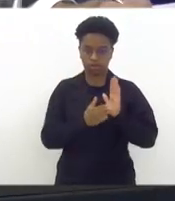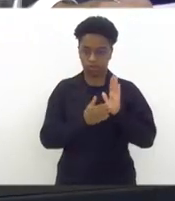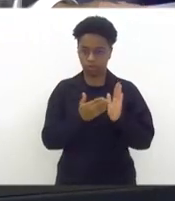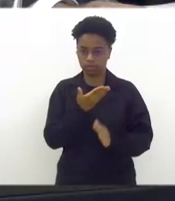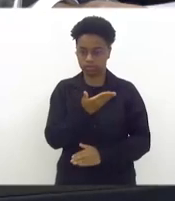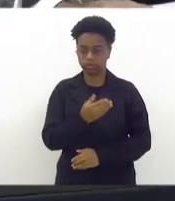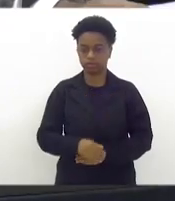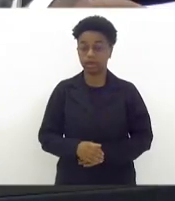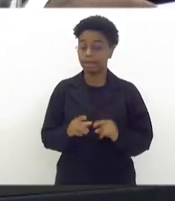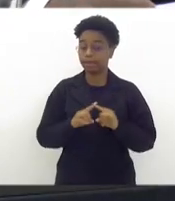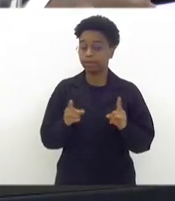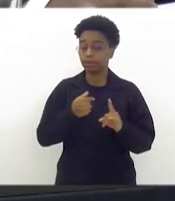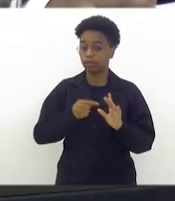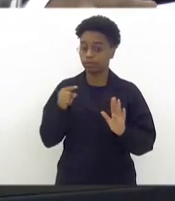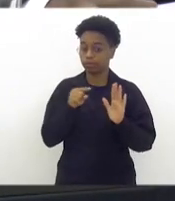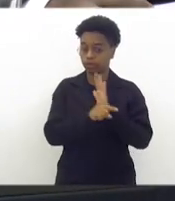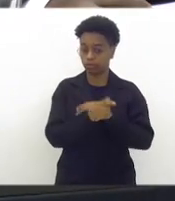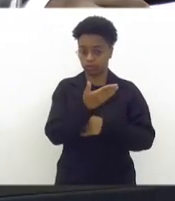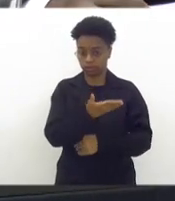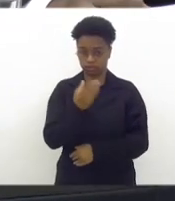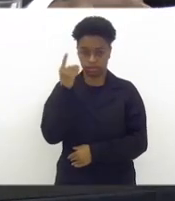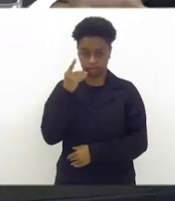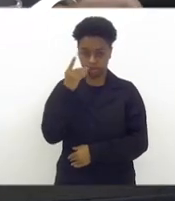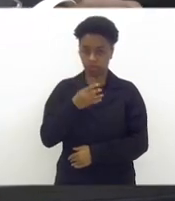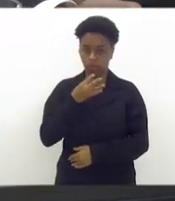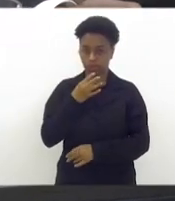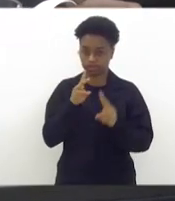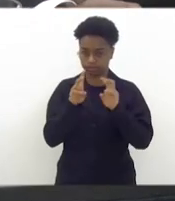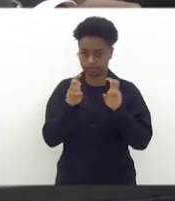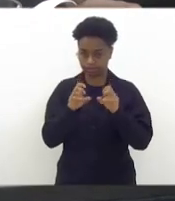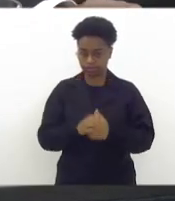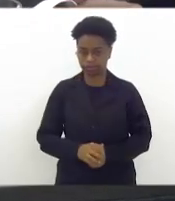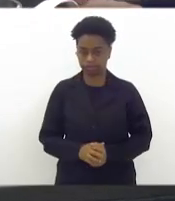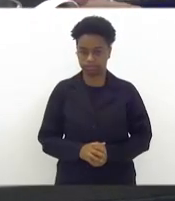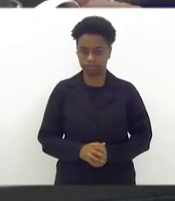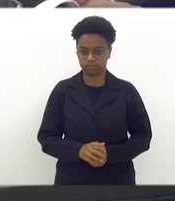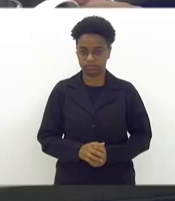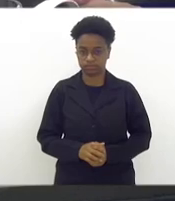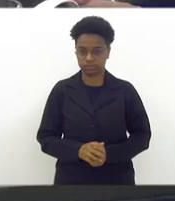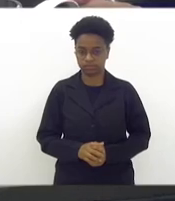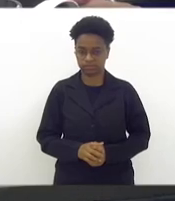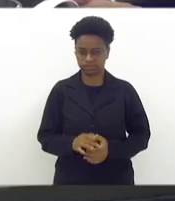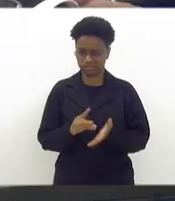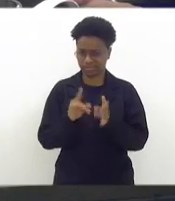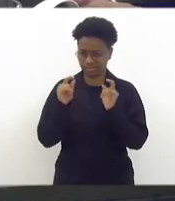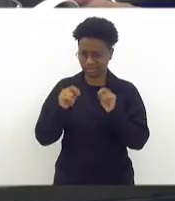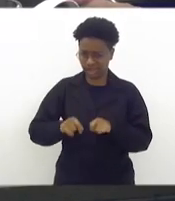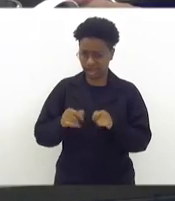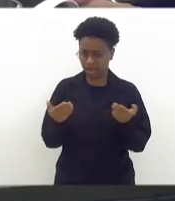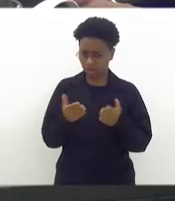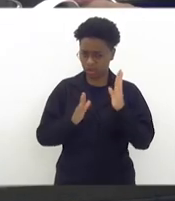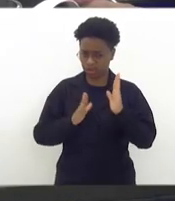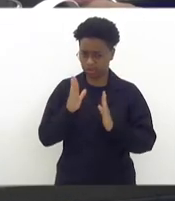uma isonomia. Agora eu pergunto, deputado Luiz Paulo, Vossa Excelência, que é especialista nisso, se isso é possível no regime atual